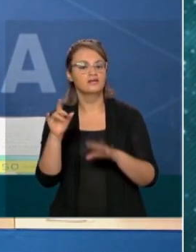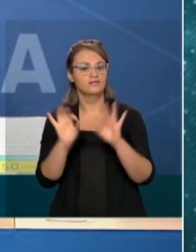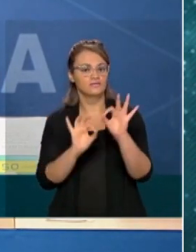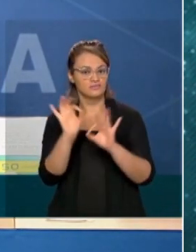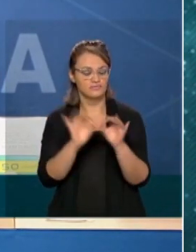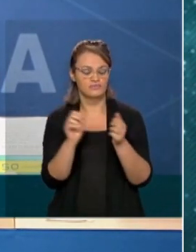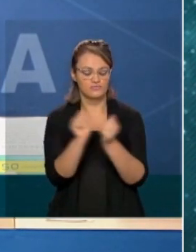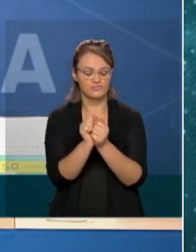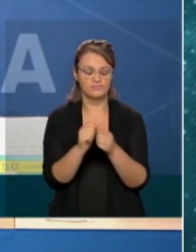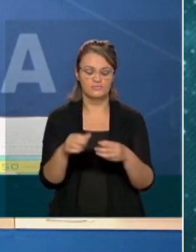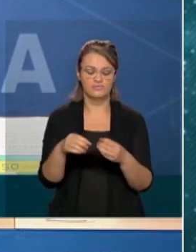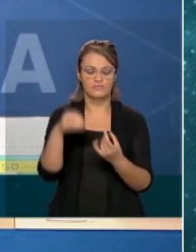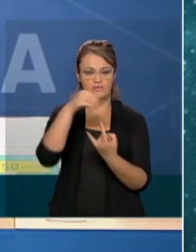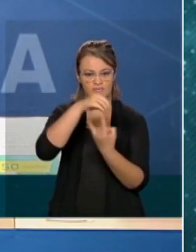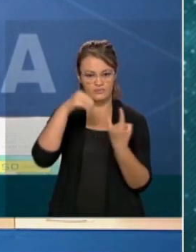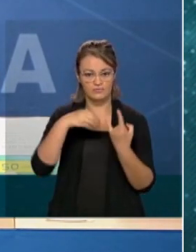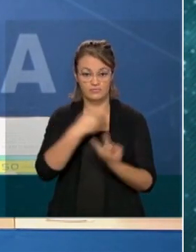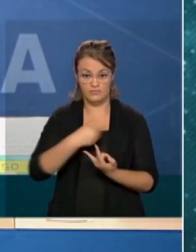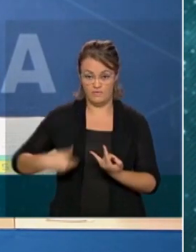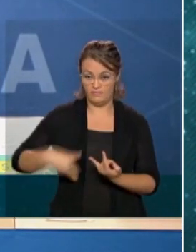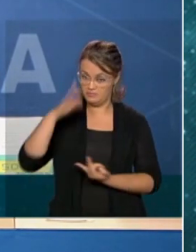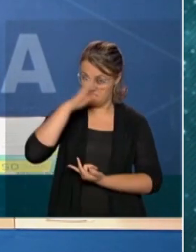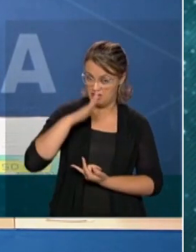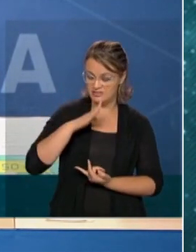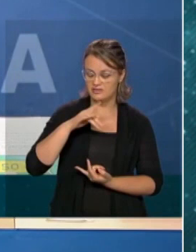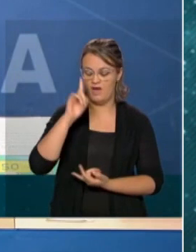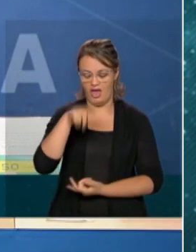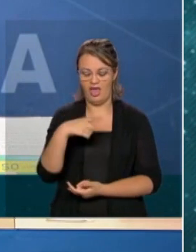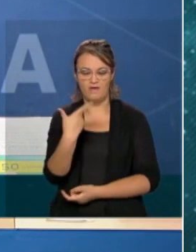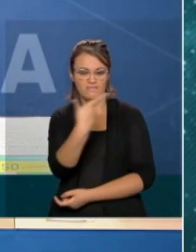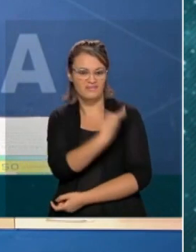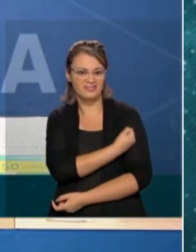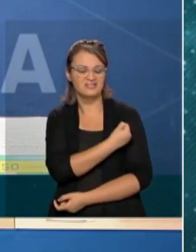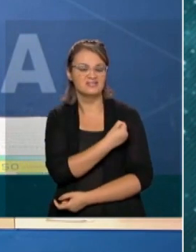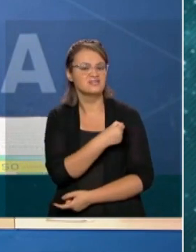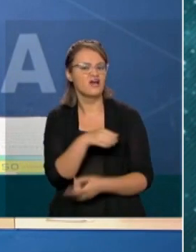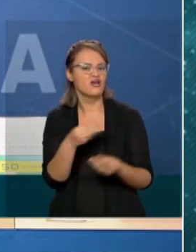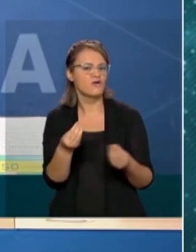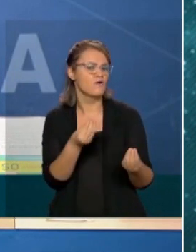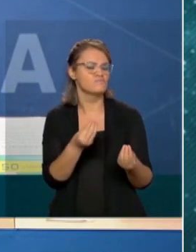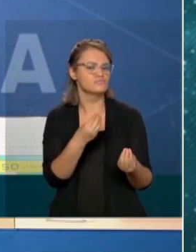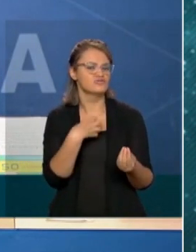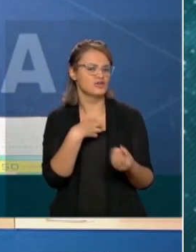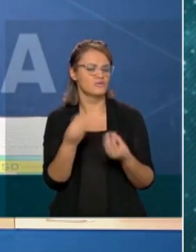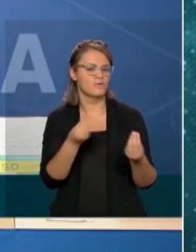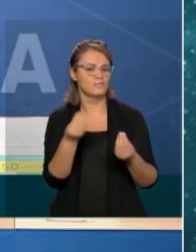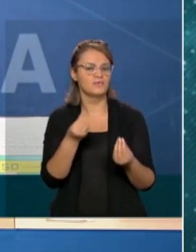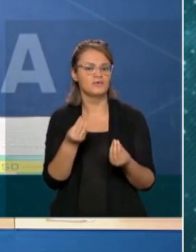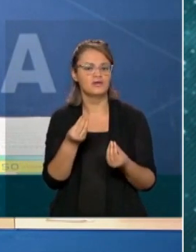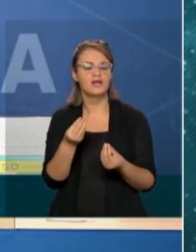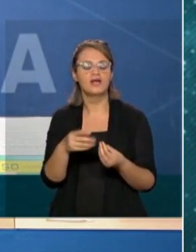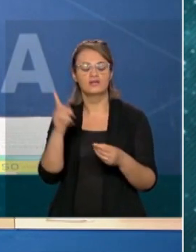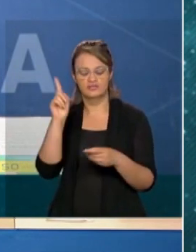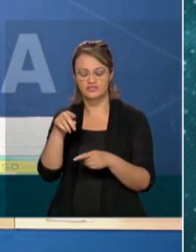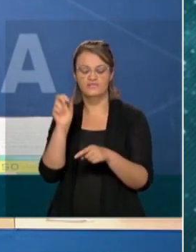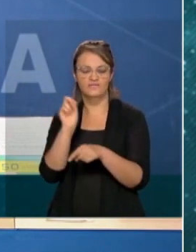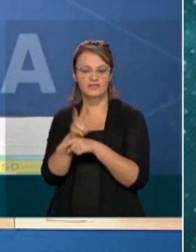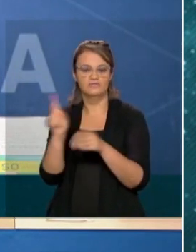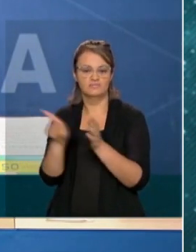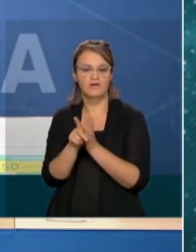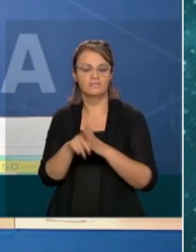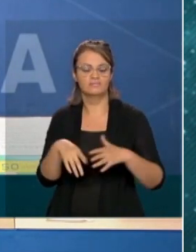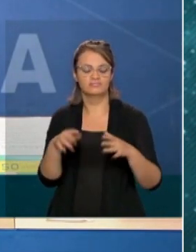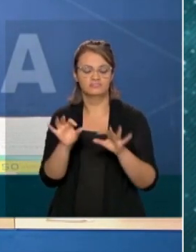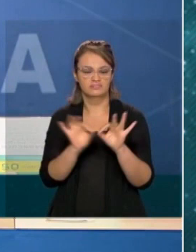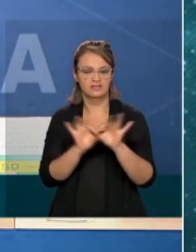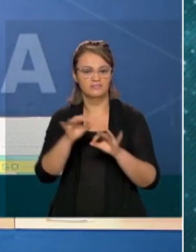nem batalhou para entrar porque ela sabia que isso não seria possível de todos esses dados que você passou aí que envolvem o nosso país